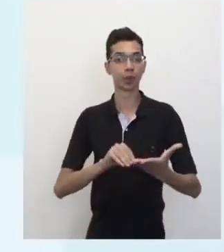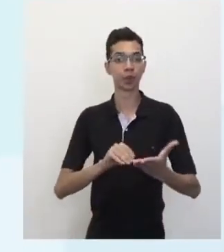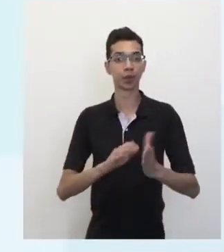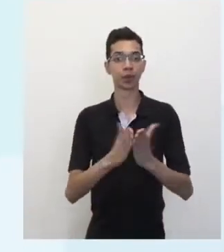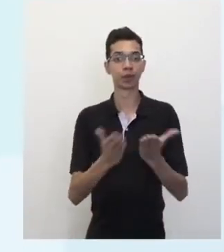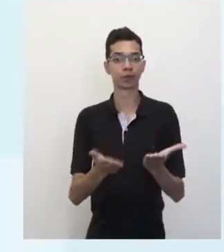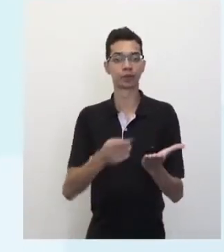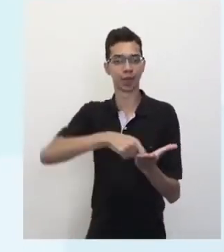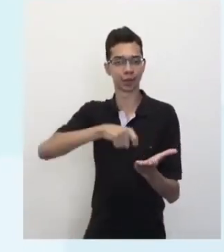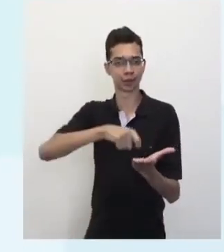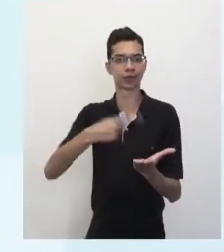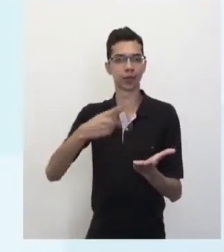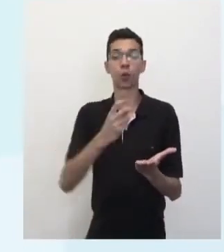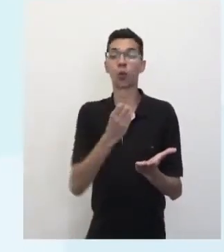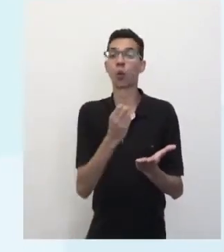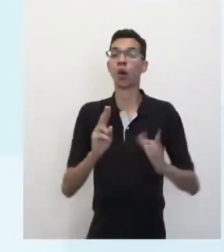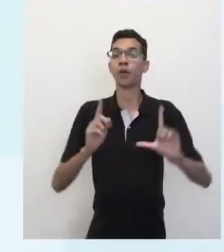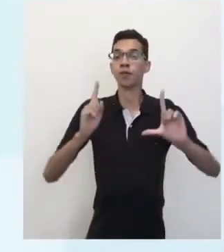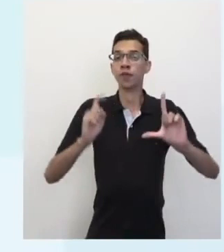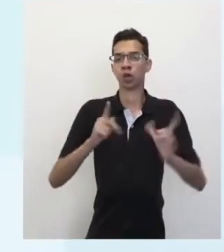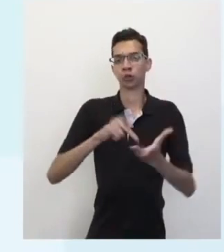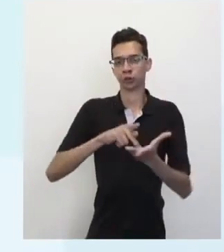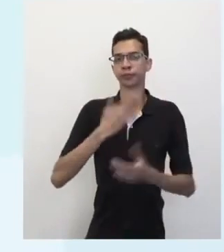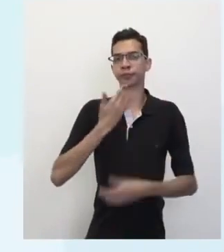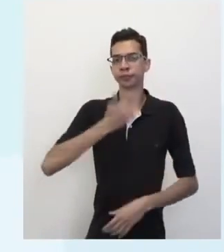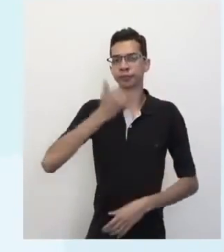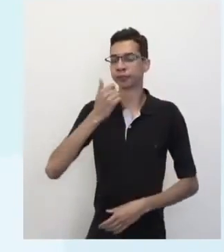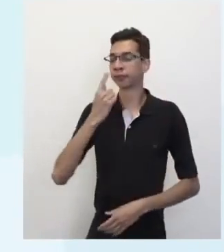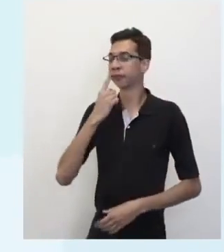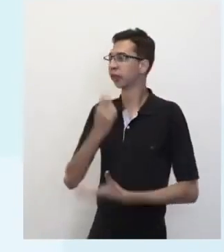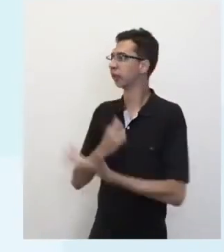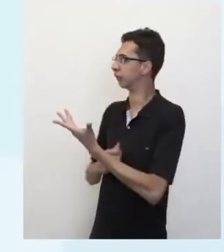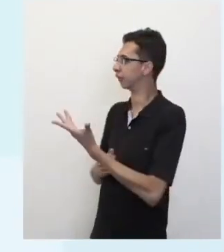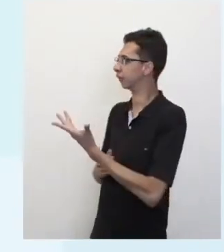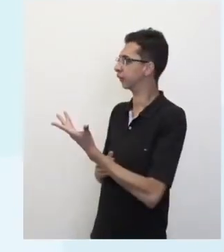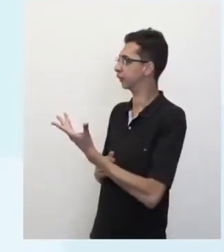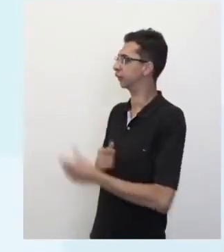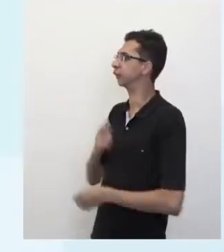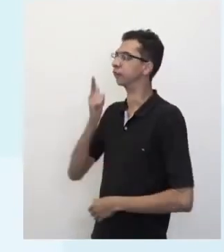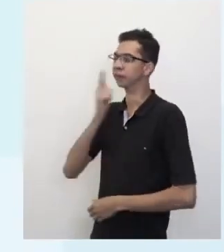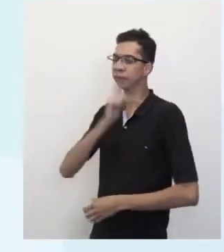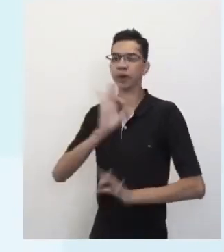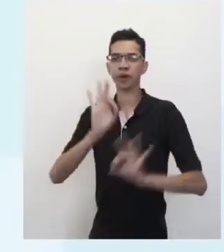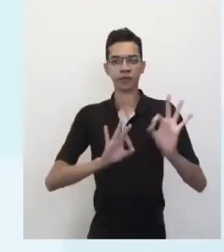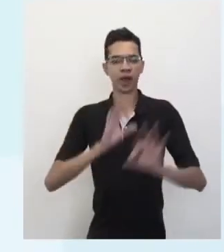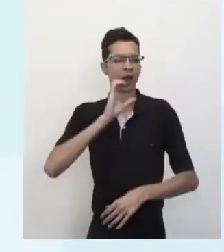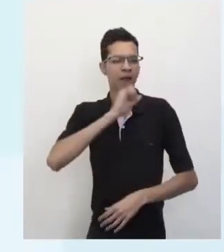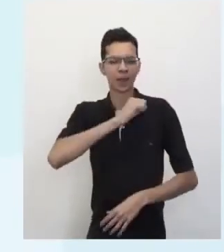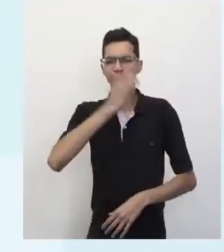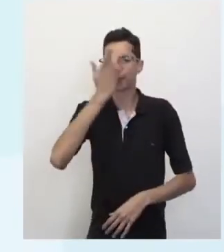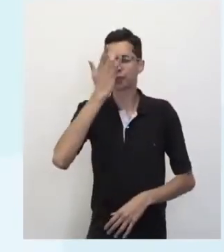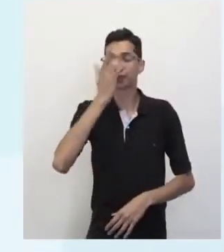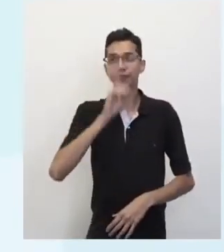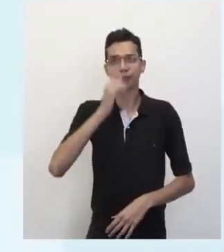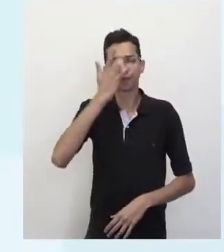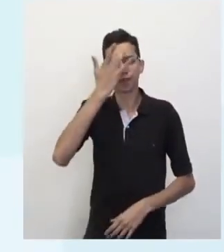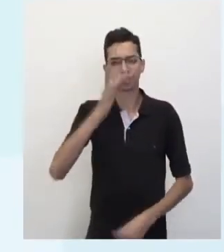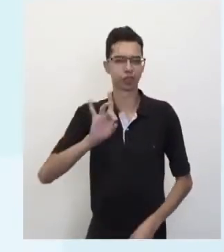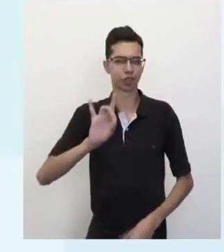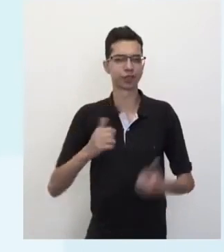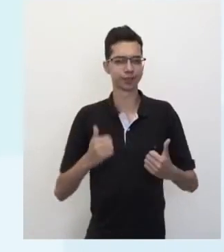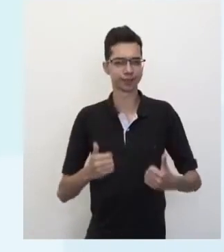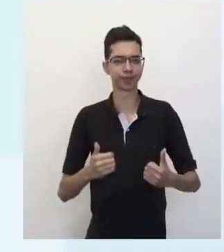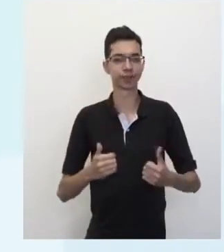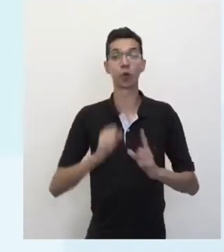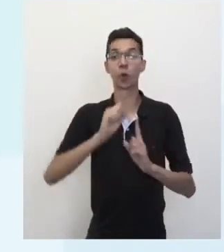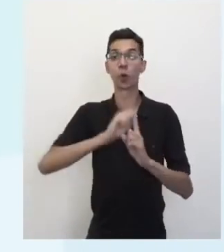vocês tirem uma foto para vocês resolverem aí sozinhos. Eu vou voltar nesse exercício daqui um mês para resolver. O resultado dele, eu já